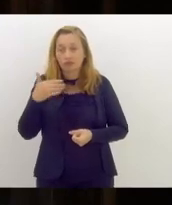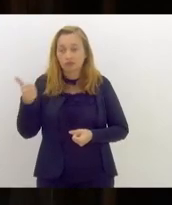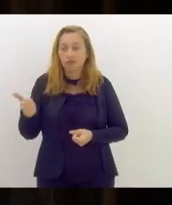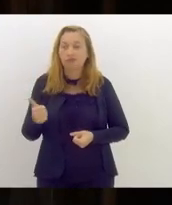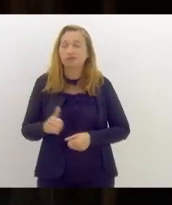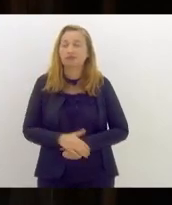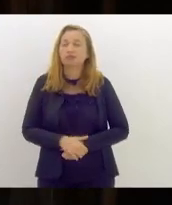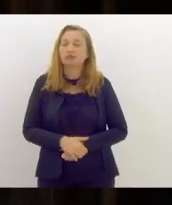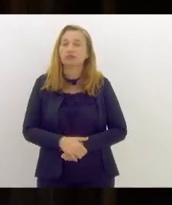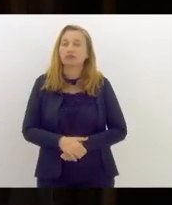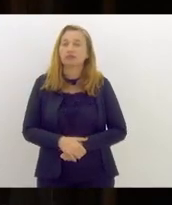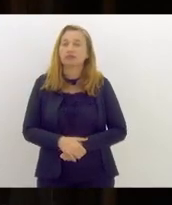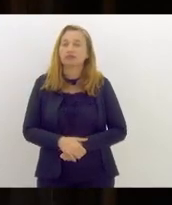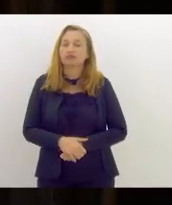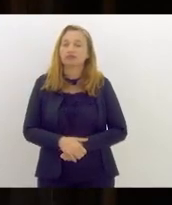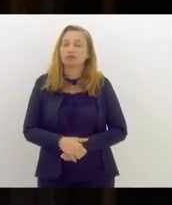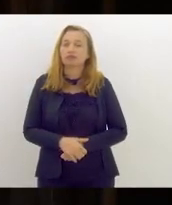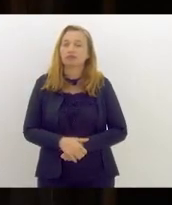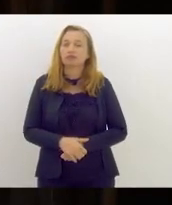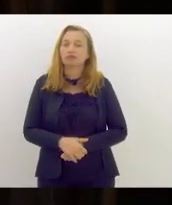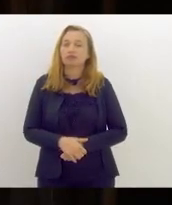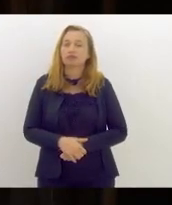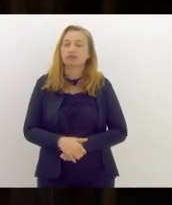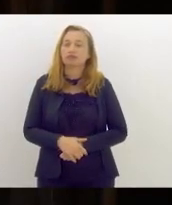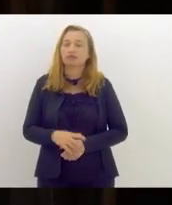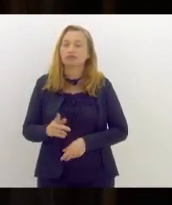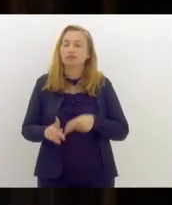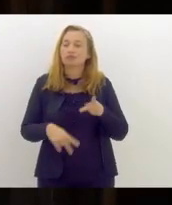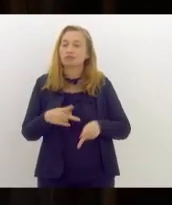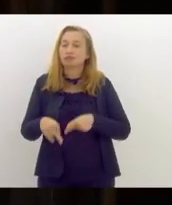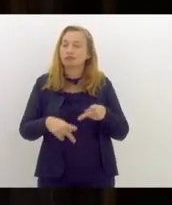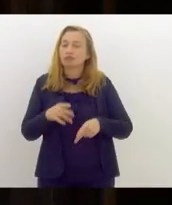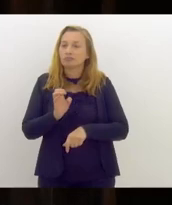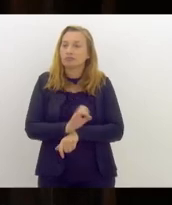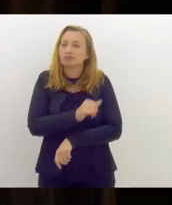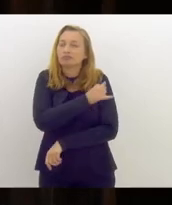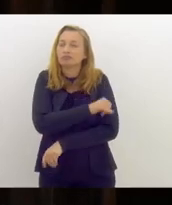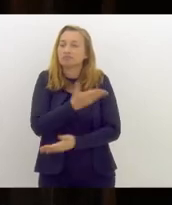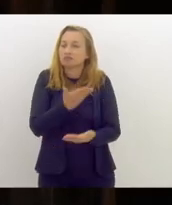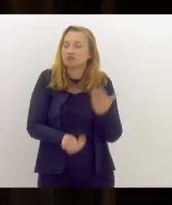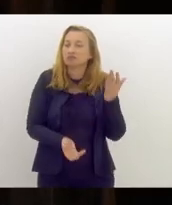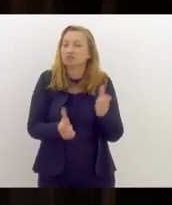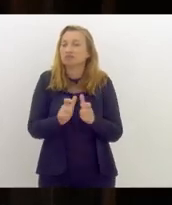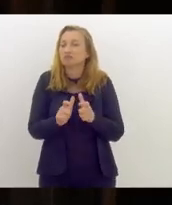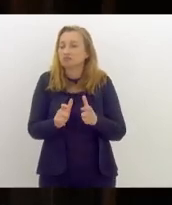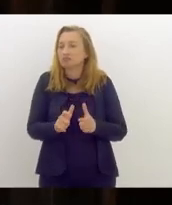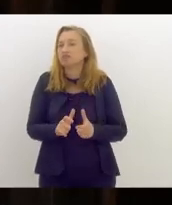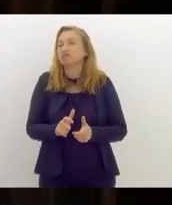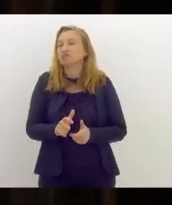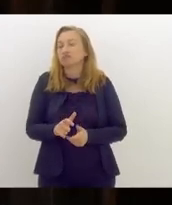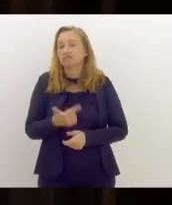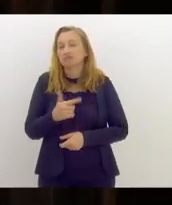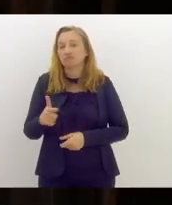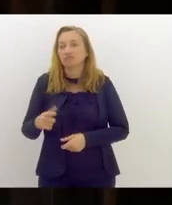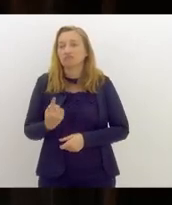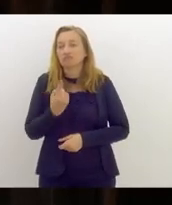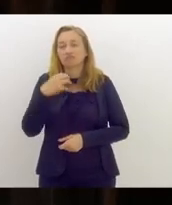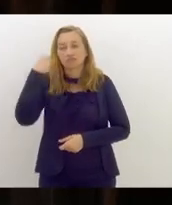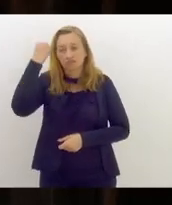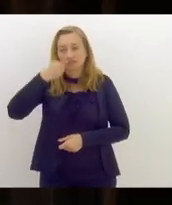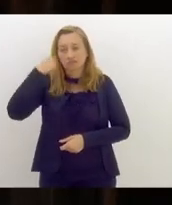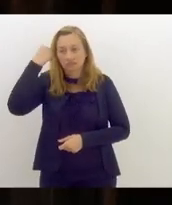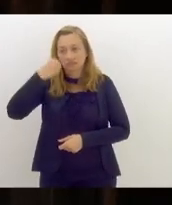mais correta Eu acho que o nosso povo do Estado do Rio de Janeiro Perdeu muito e não ter um senador